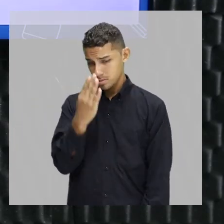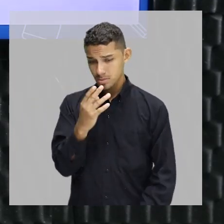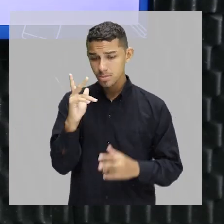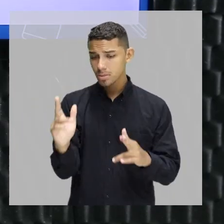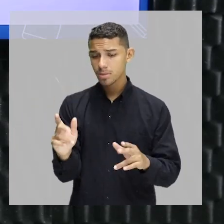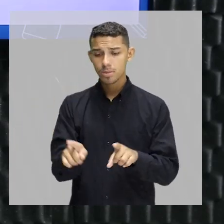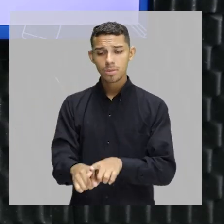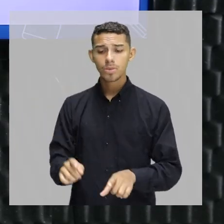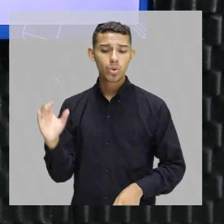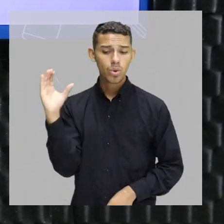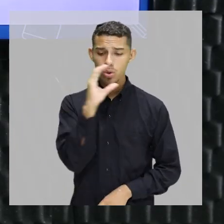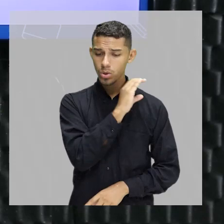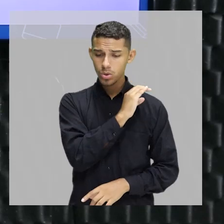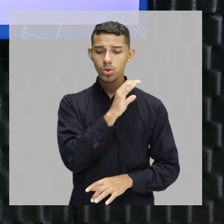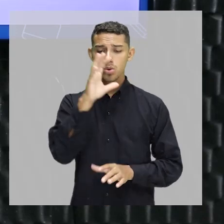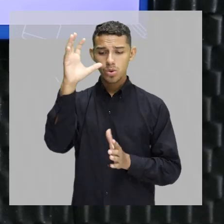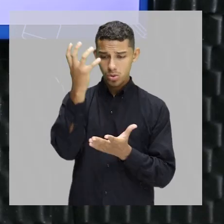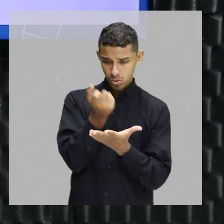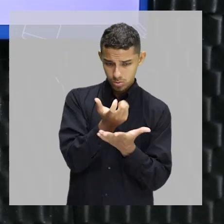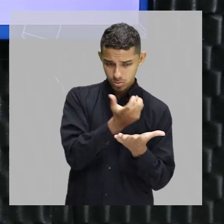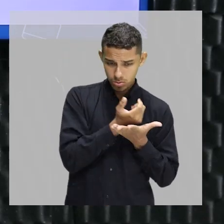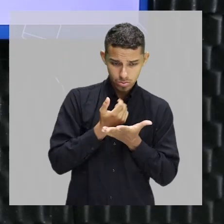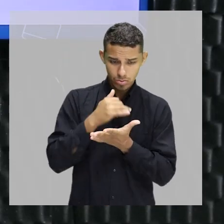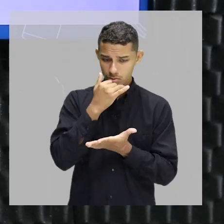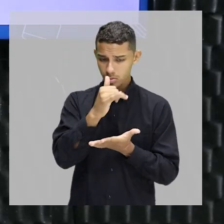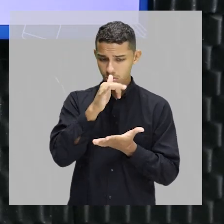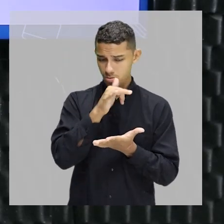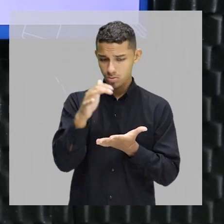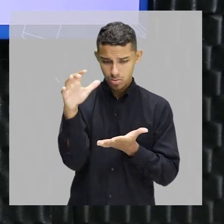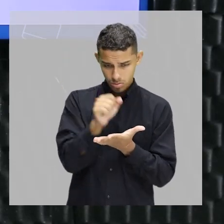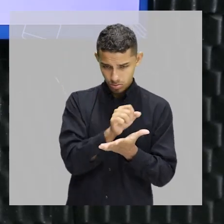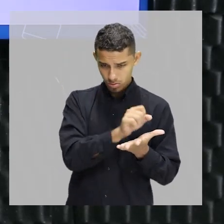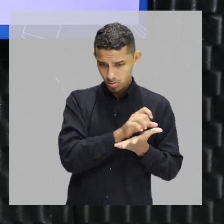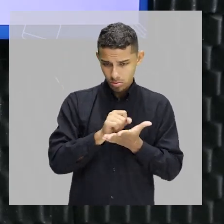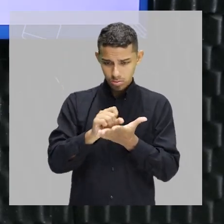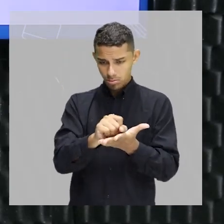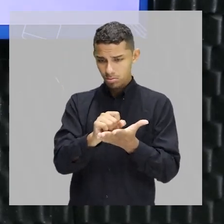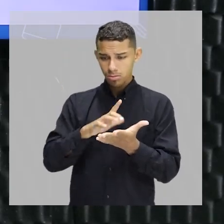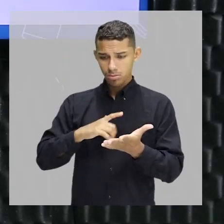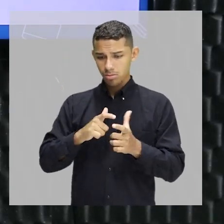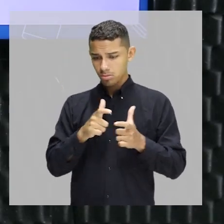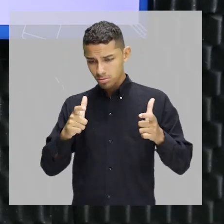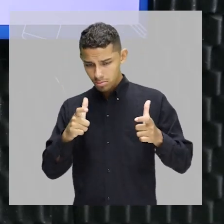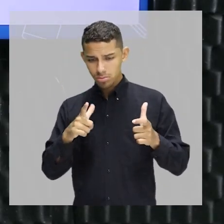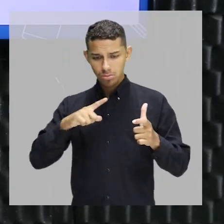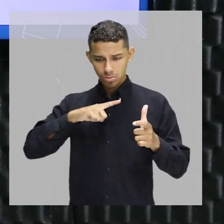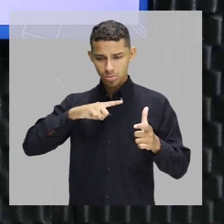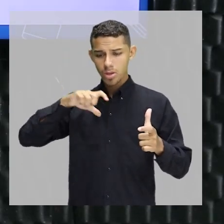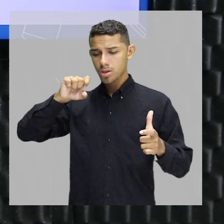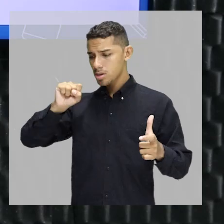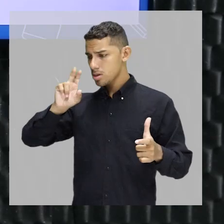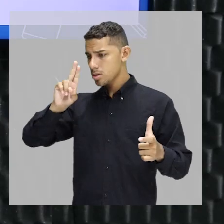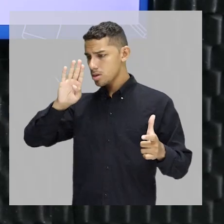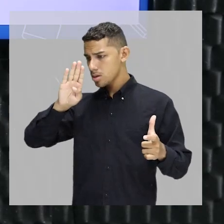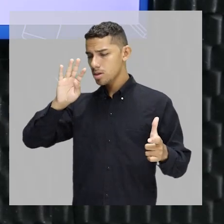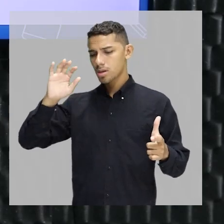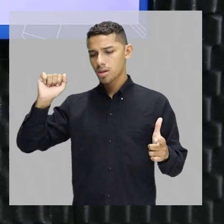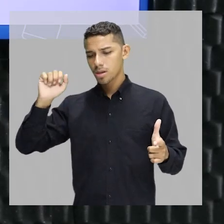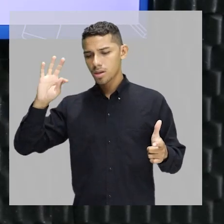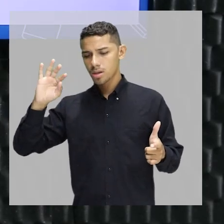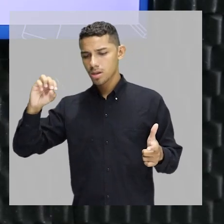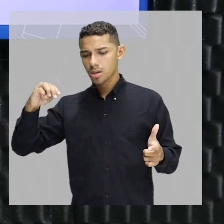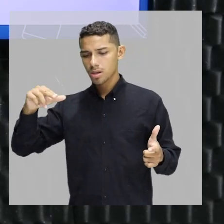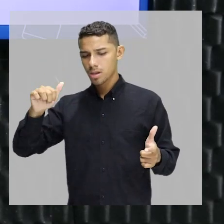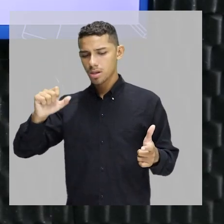O acelerador concentra energia em pequenos pontos, onde há um feixe de partícula subatômica para que elas, né,